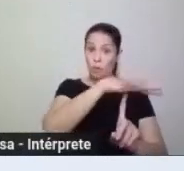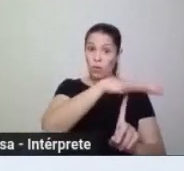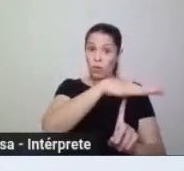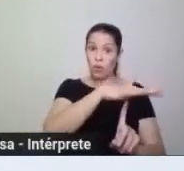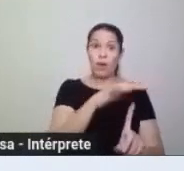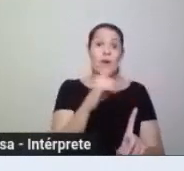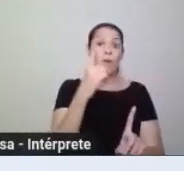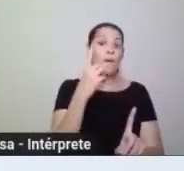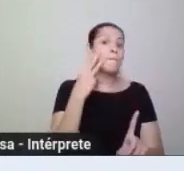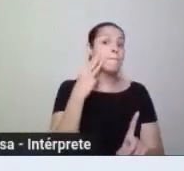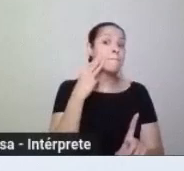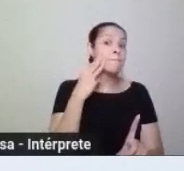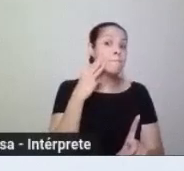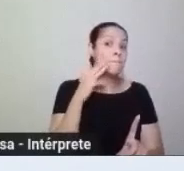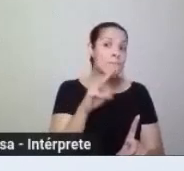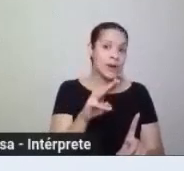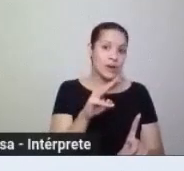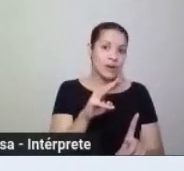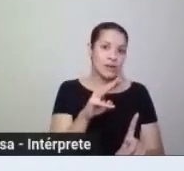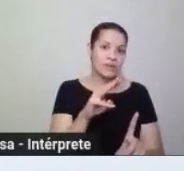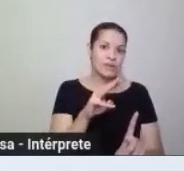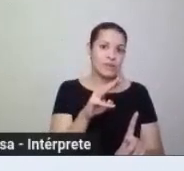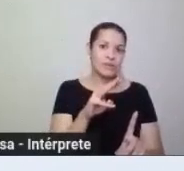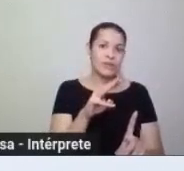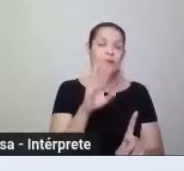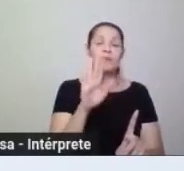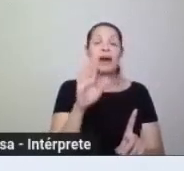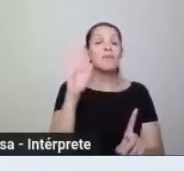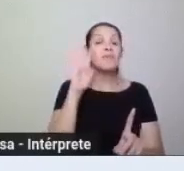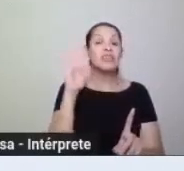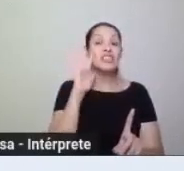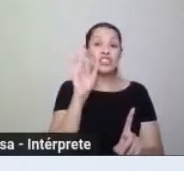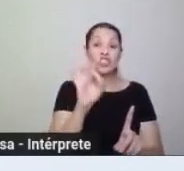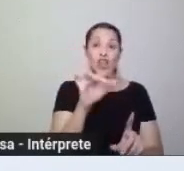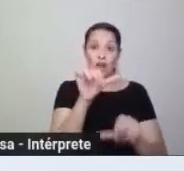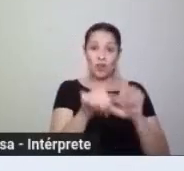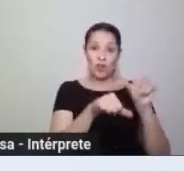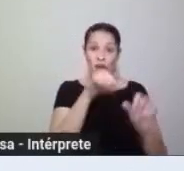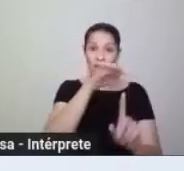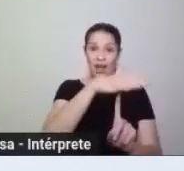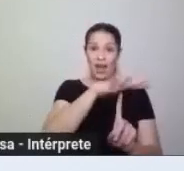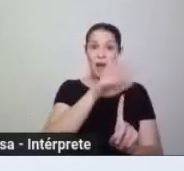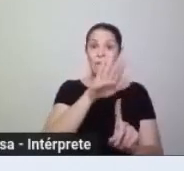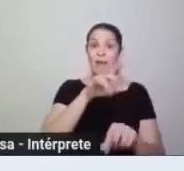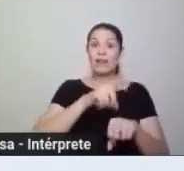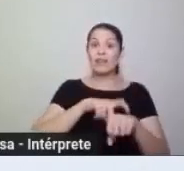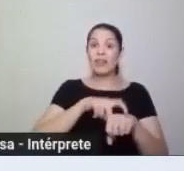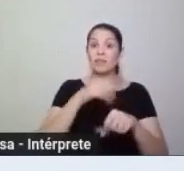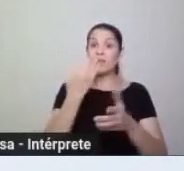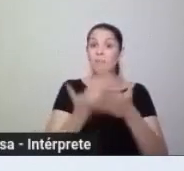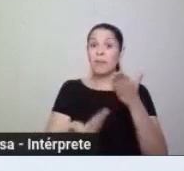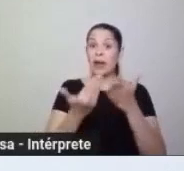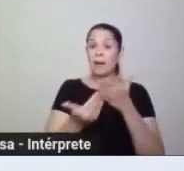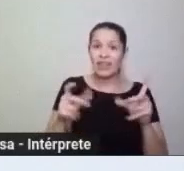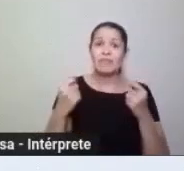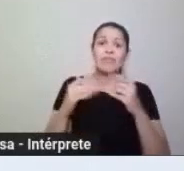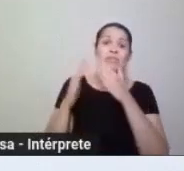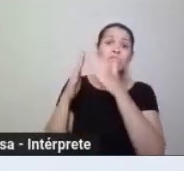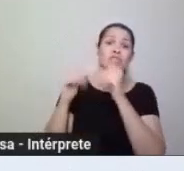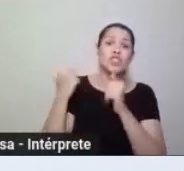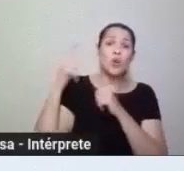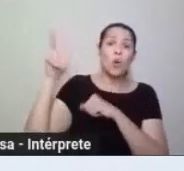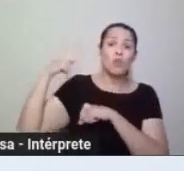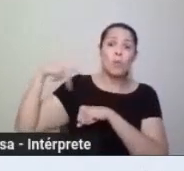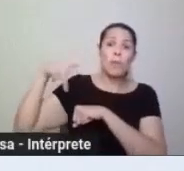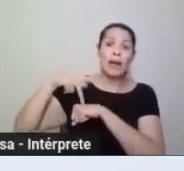é 1.400 toneladas por hora. Então ainda tem mais o tempo de perca de produção dele.